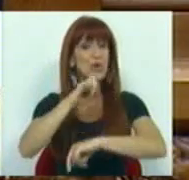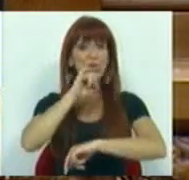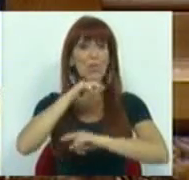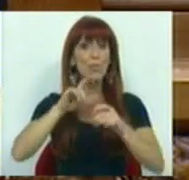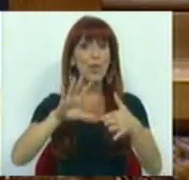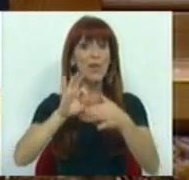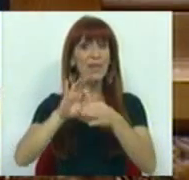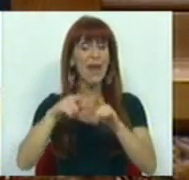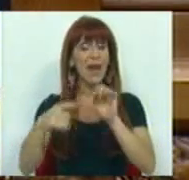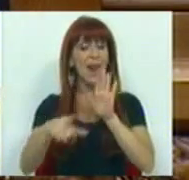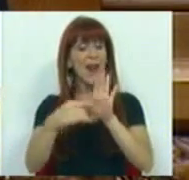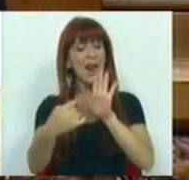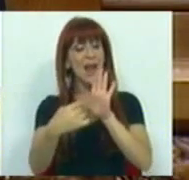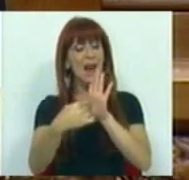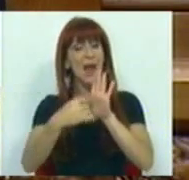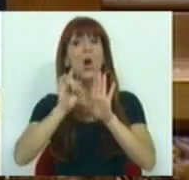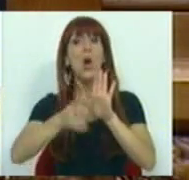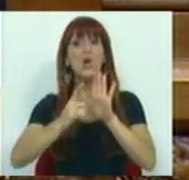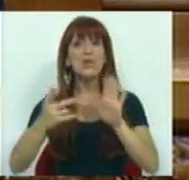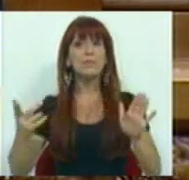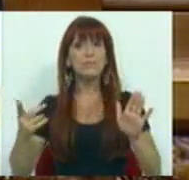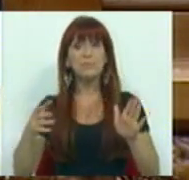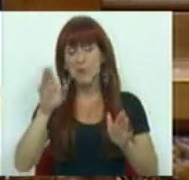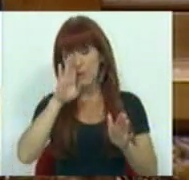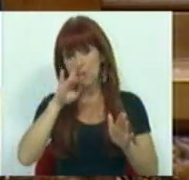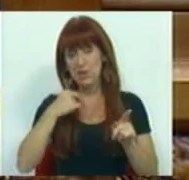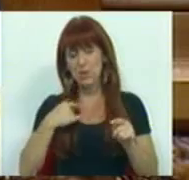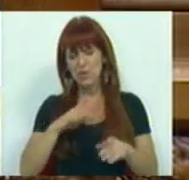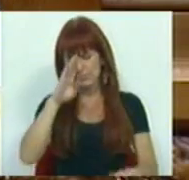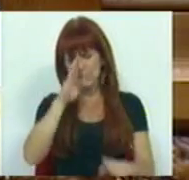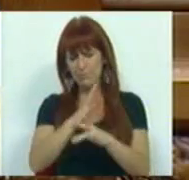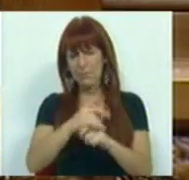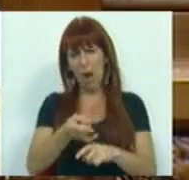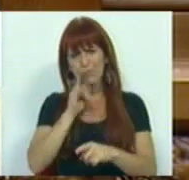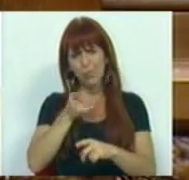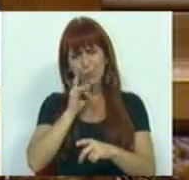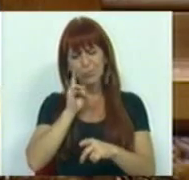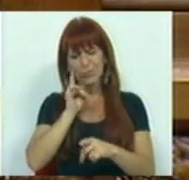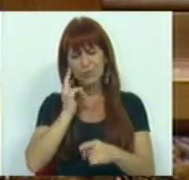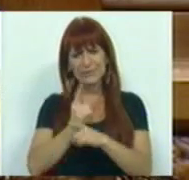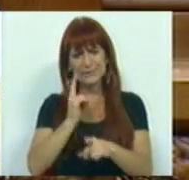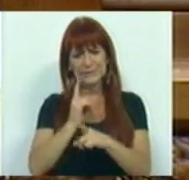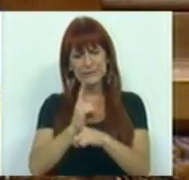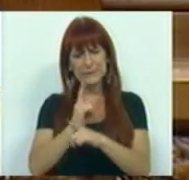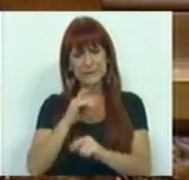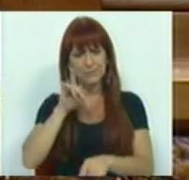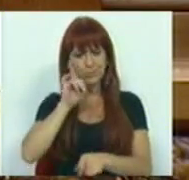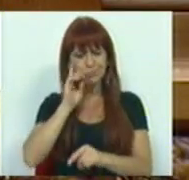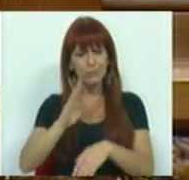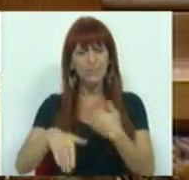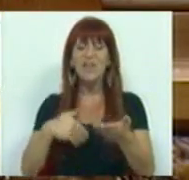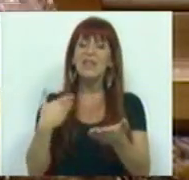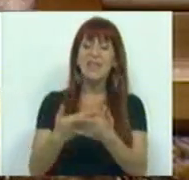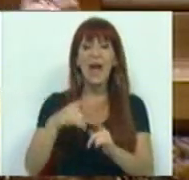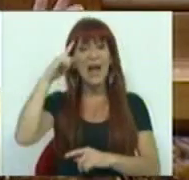podia configurar na lei seria se, com a persistência na ilegalidade, se estaria ou não a cometer